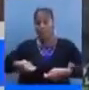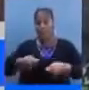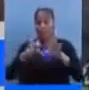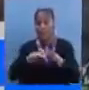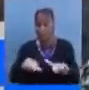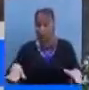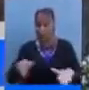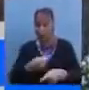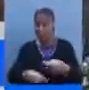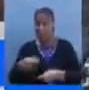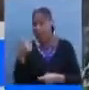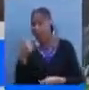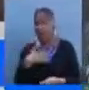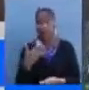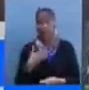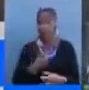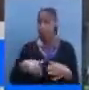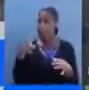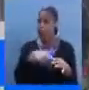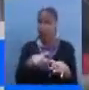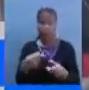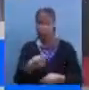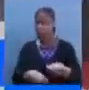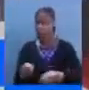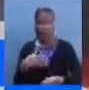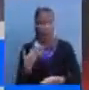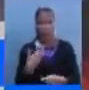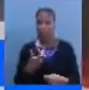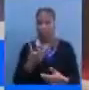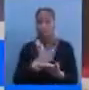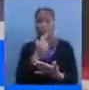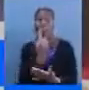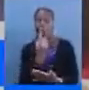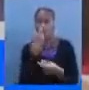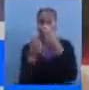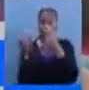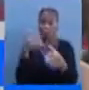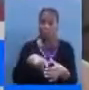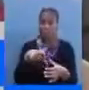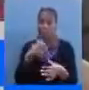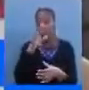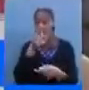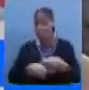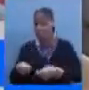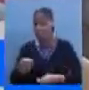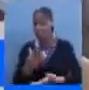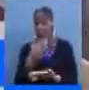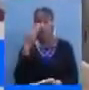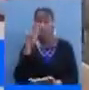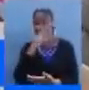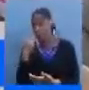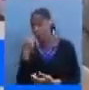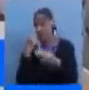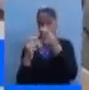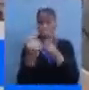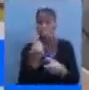pedra. Eles que crê para nós, para não entrar, para não vender. Para entrar um alguém, para vender, se quer um alguém.